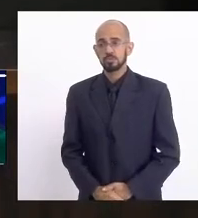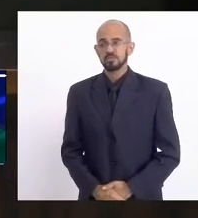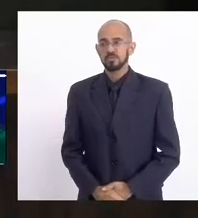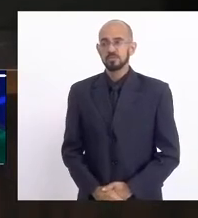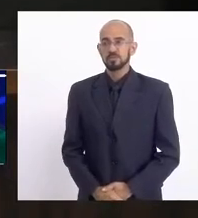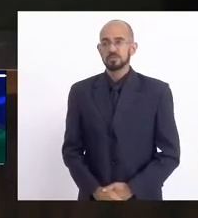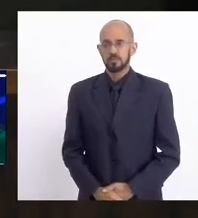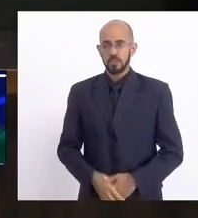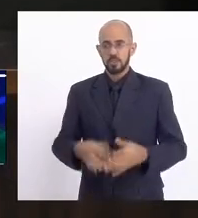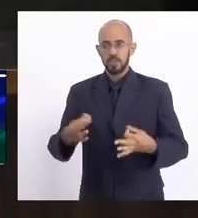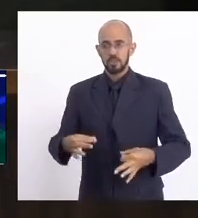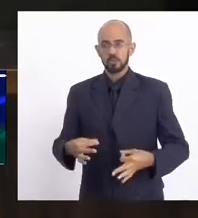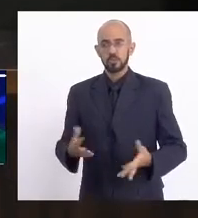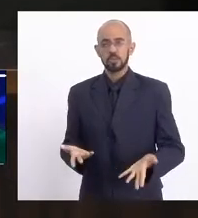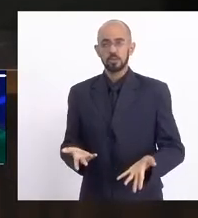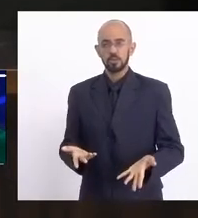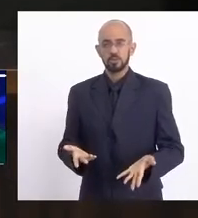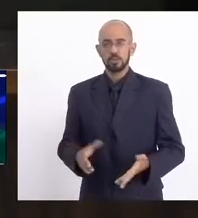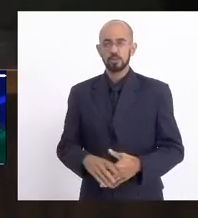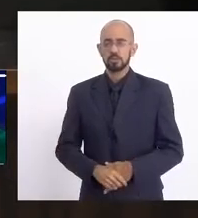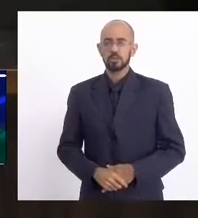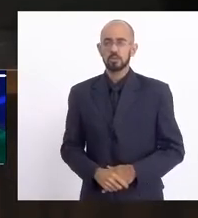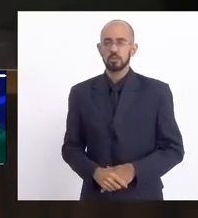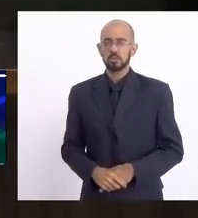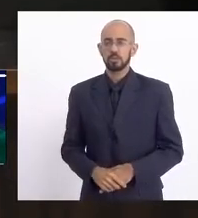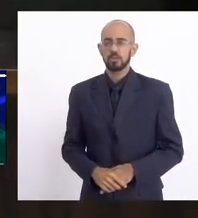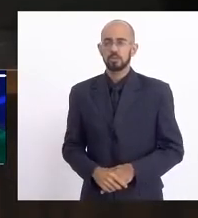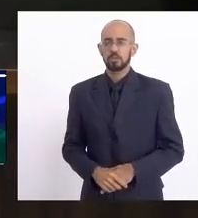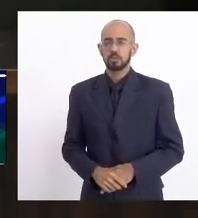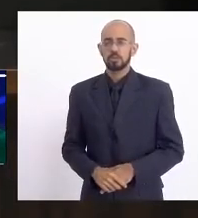Tá certo? Então...